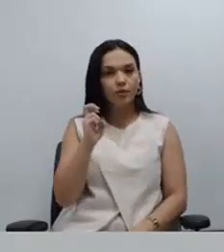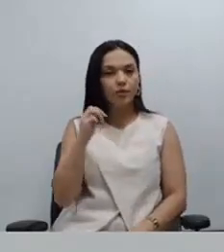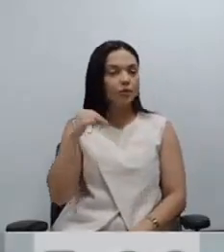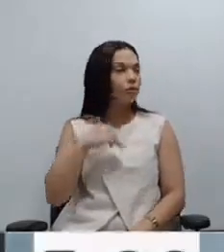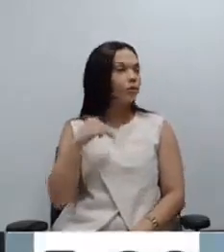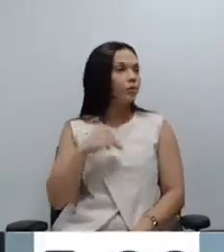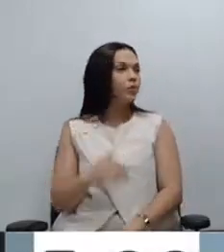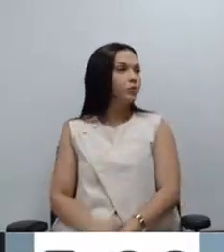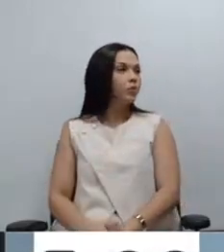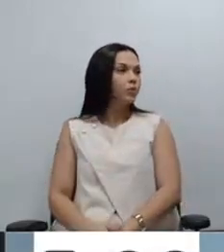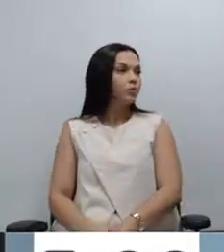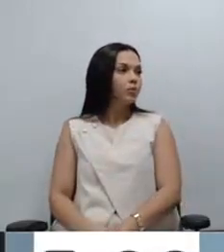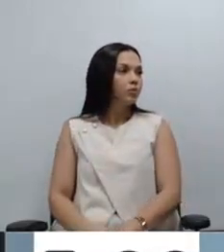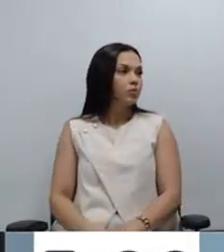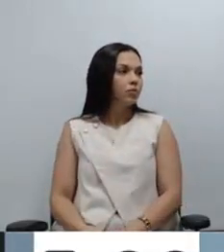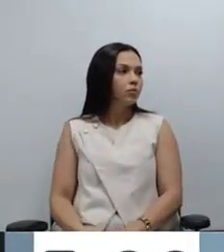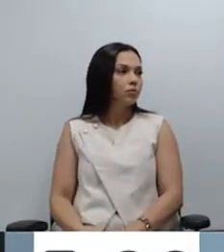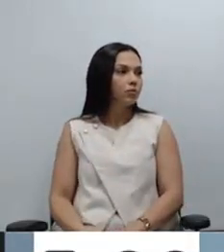minutos.